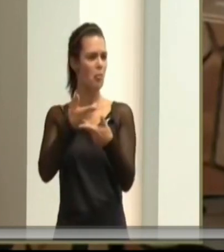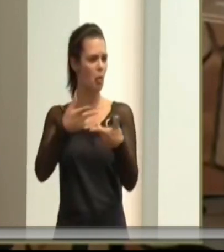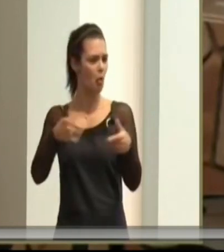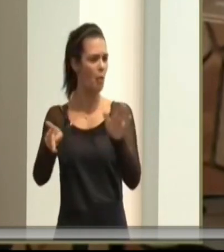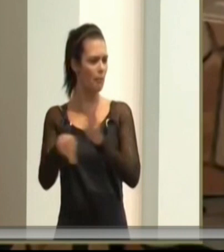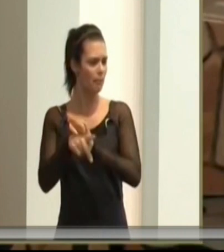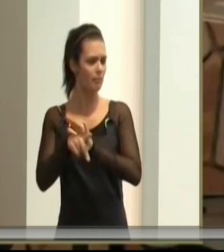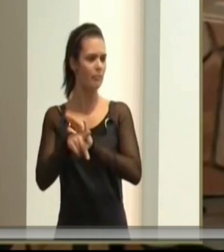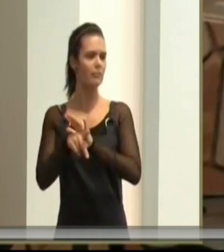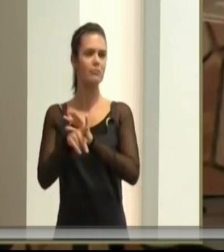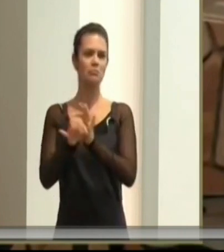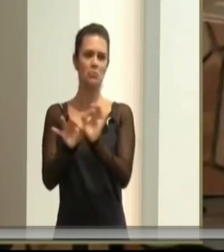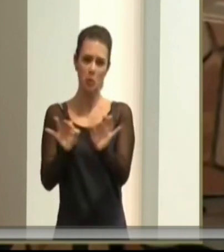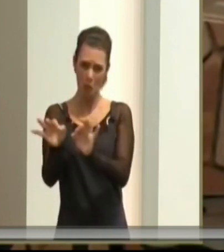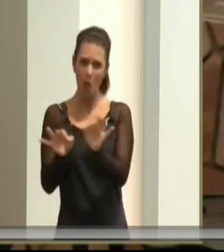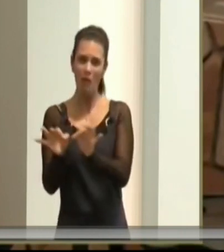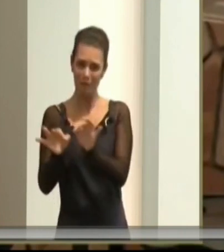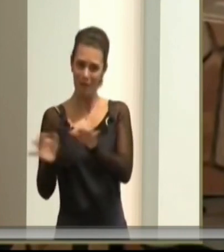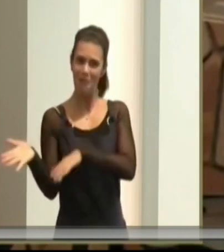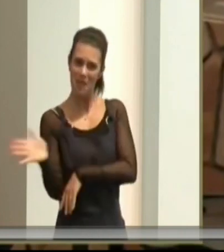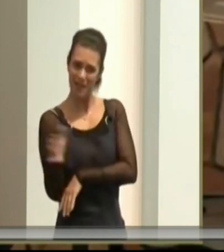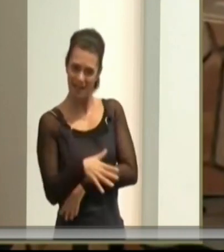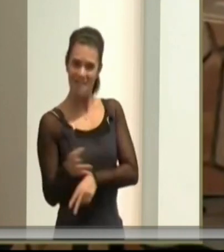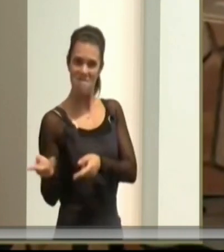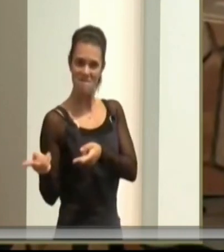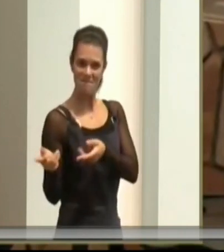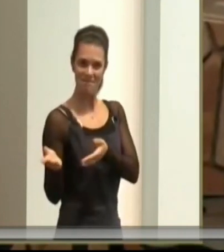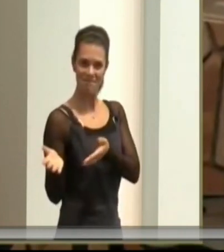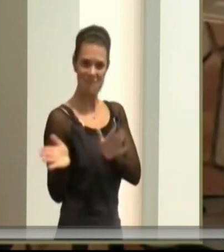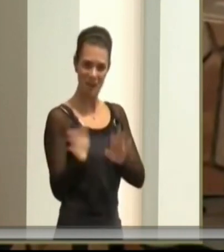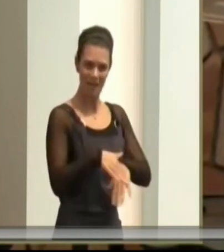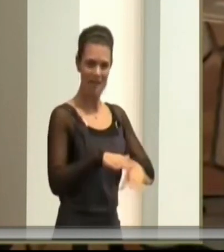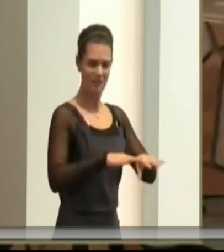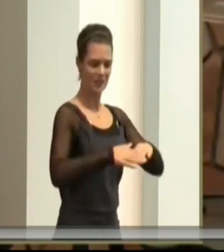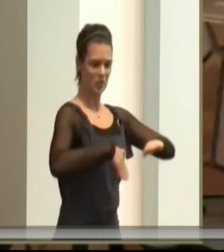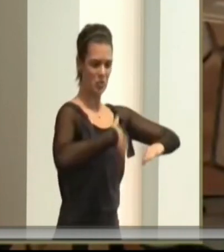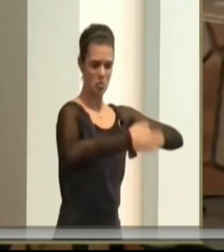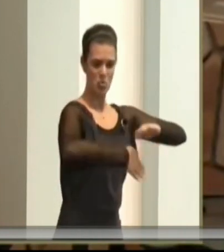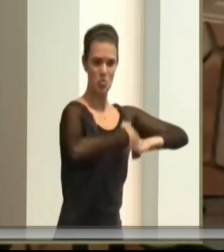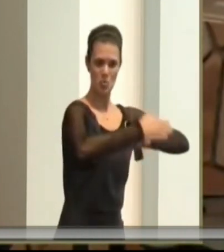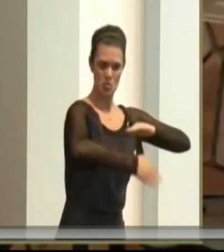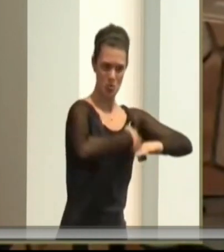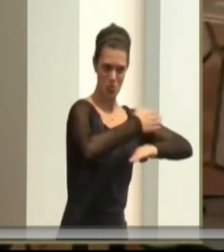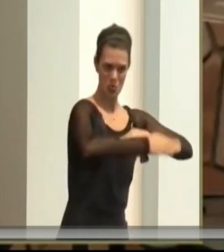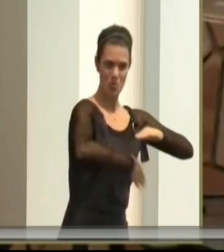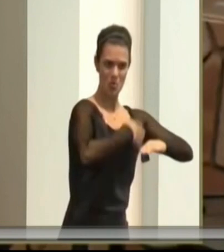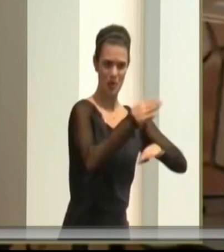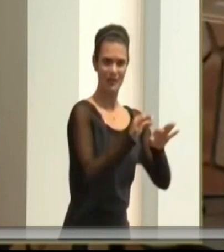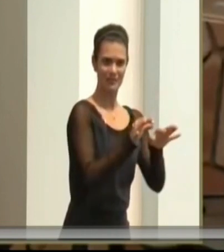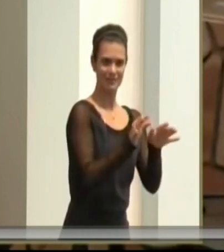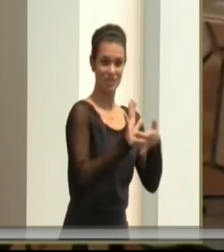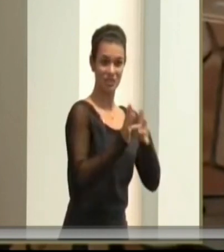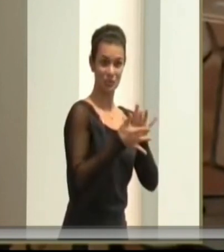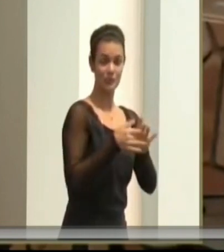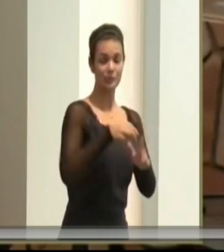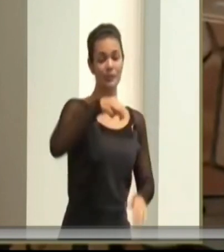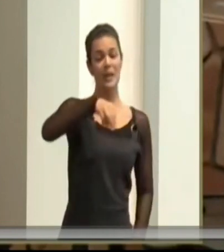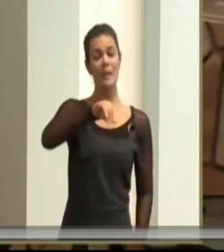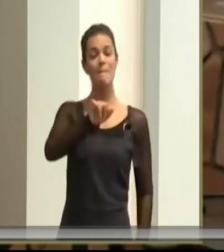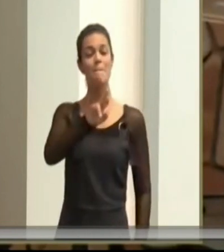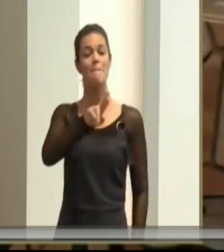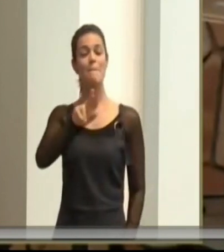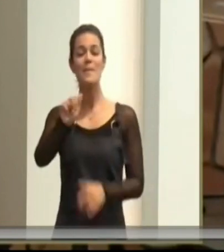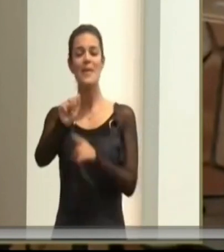reis magos, segundo o relato bíblico, presenteado como símbolo de sofrimento e morte. A mirra era usada como perfume